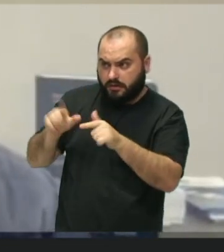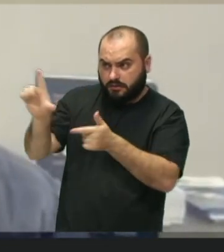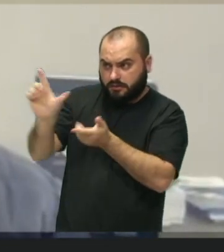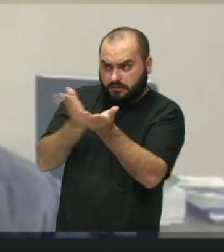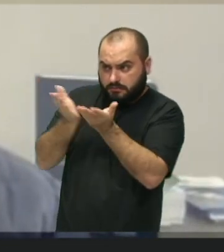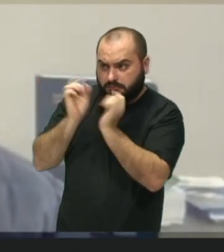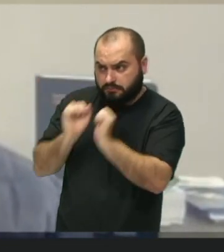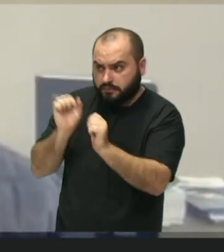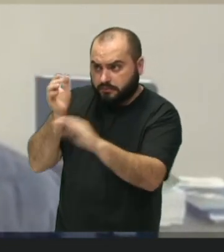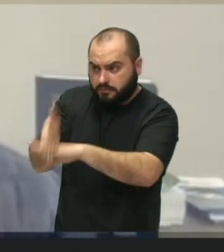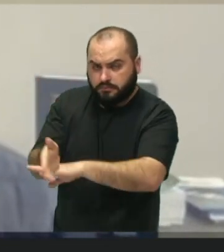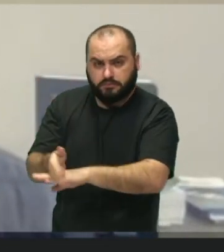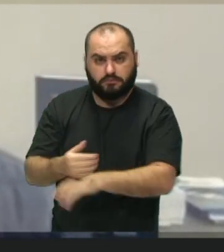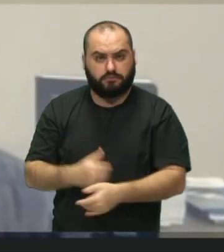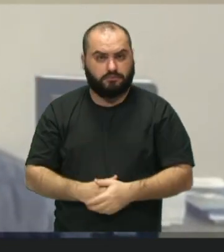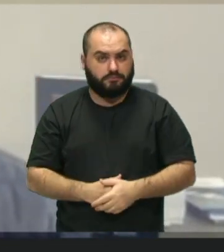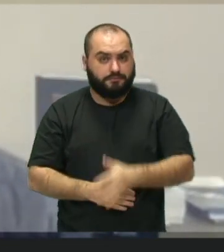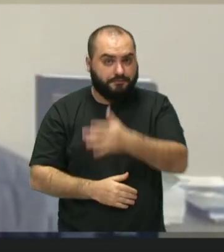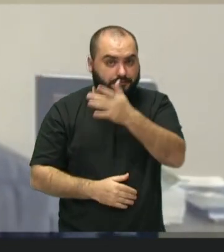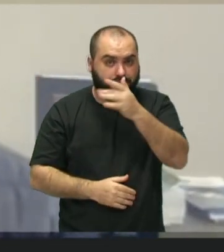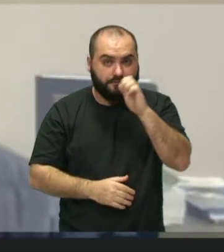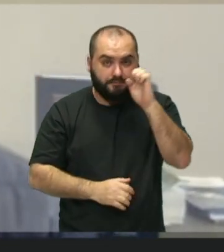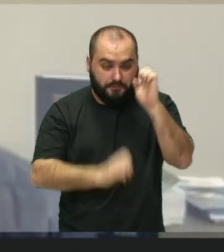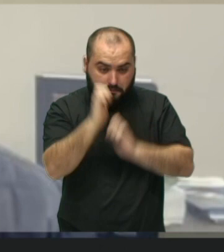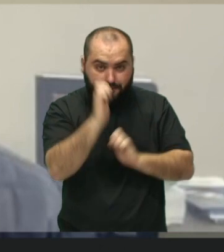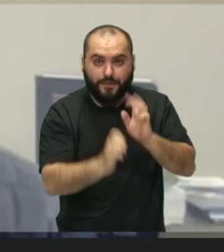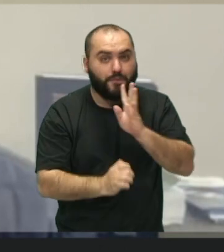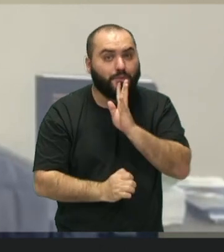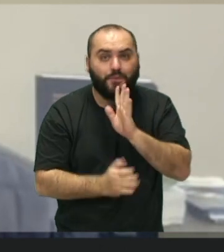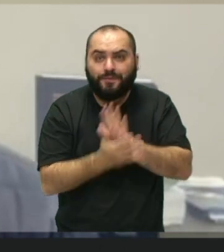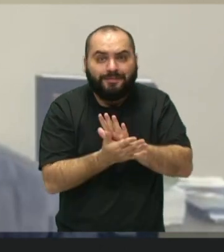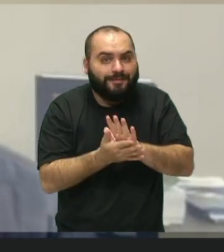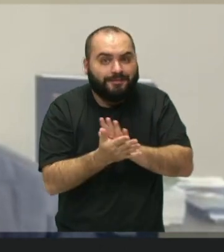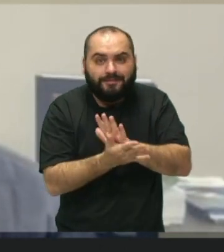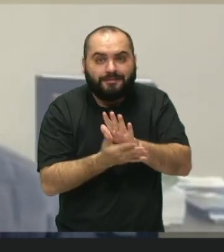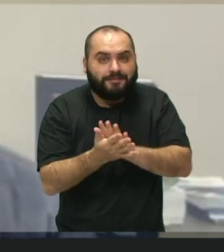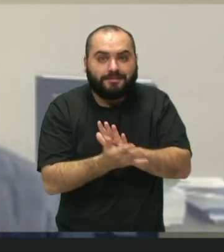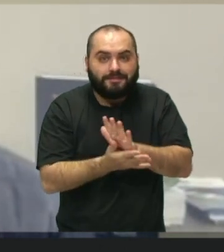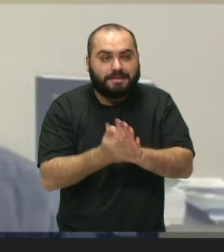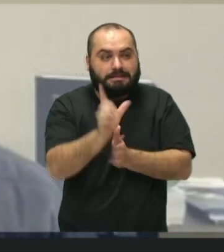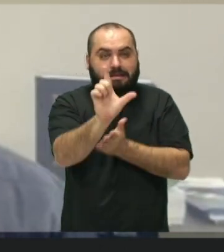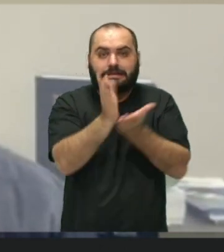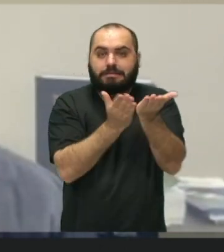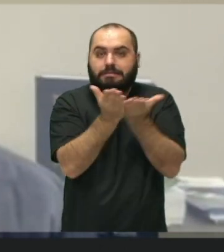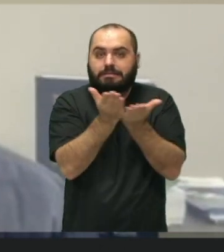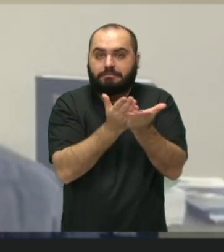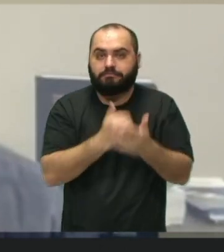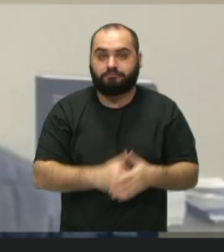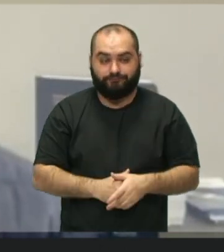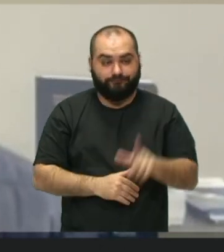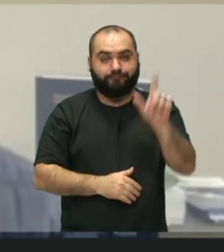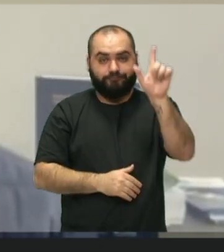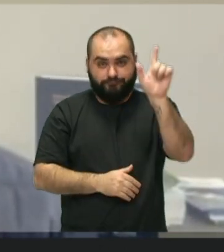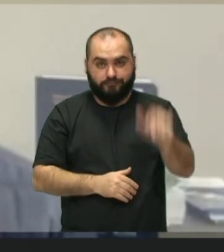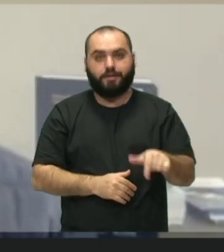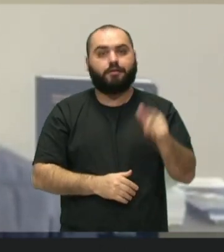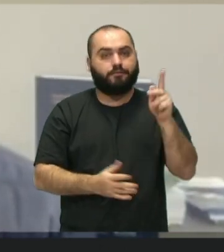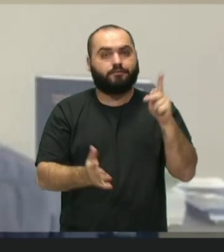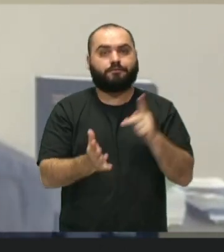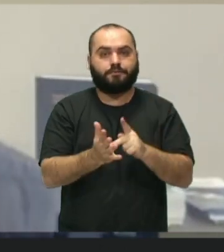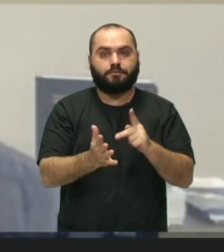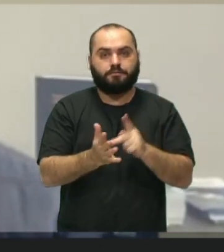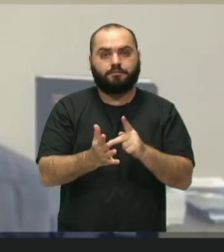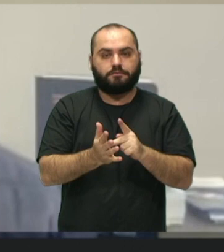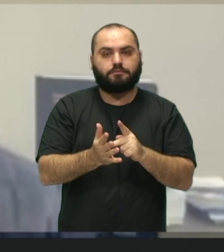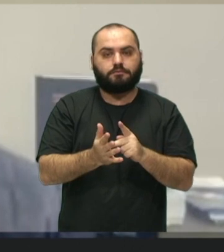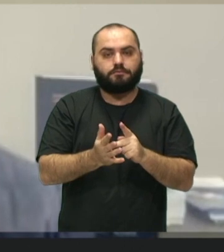Então, há realmente um total desconhecimento da área de licitação pública, e esse sim, é um dos maiores motivos da